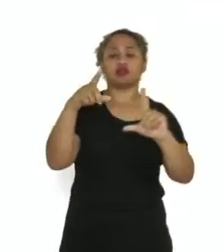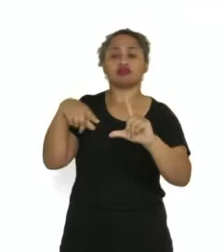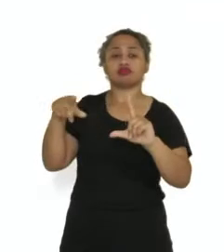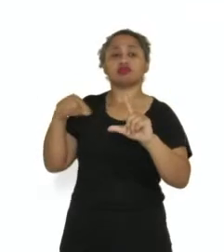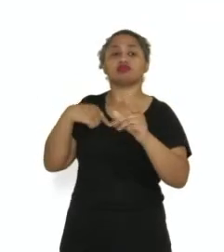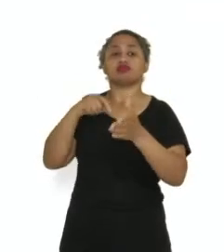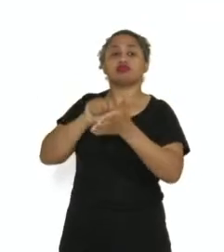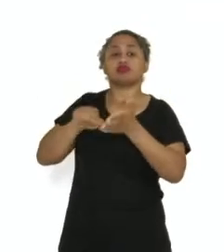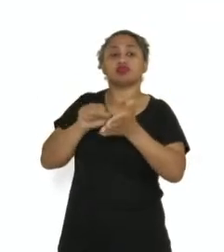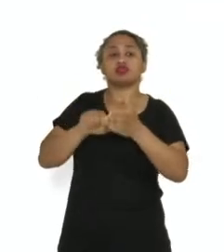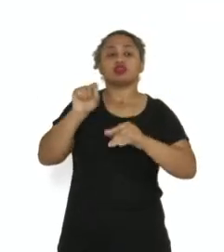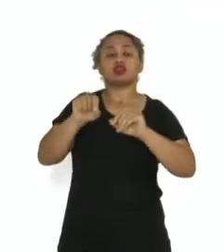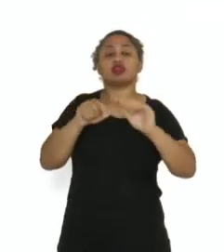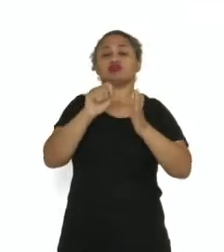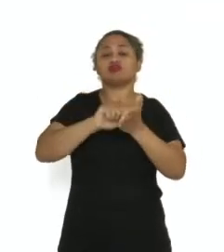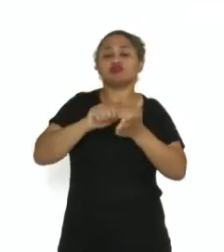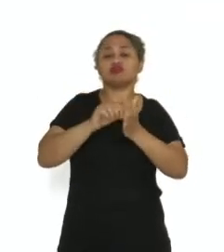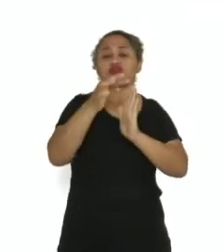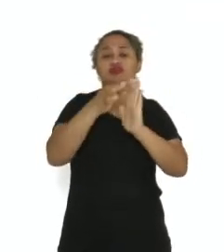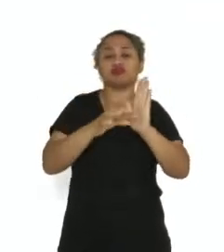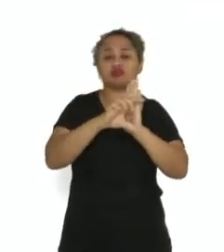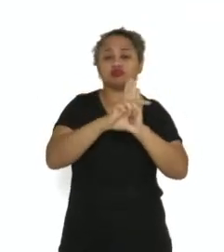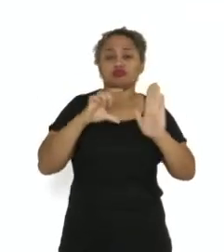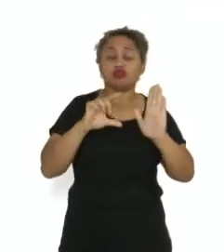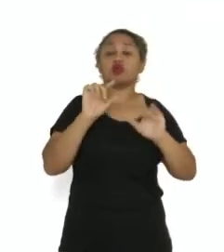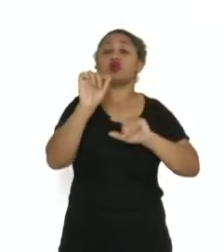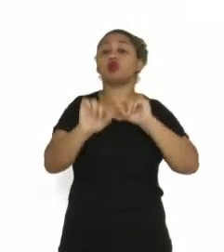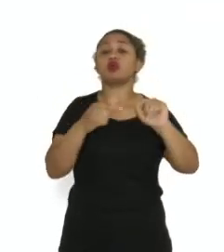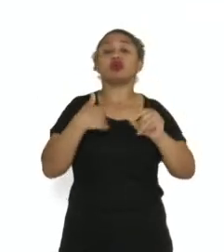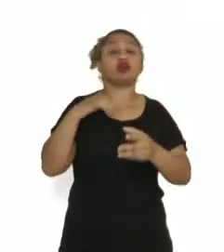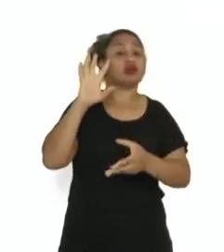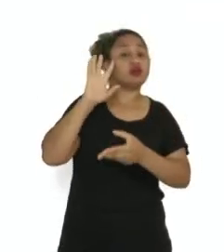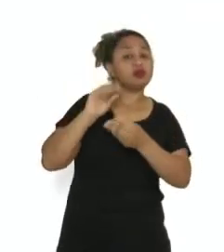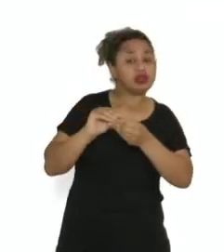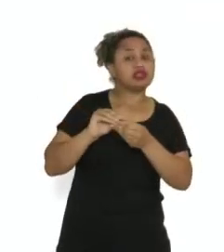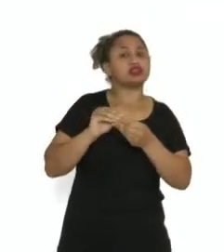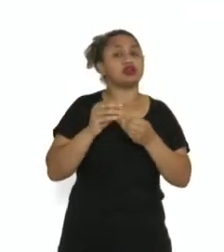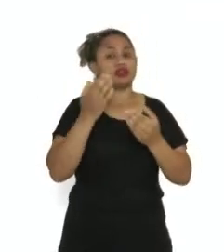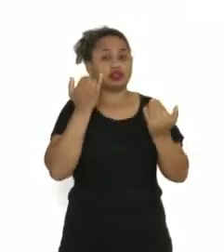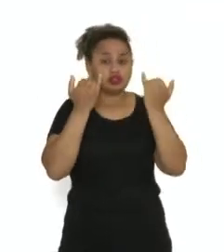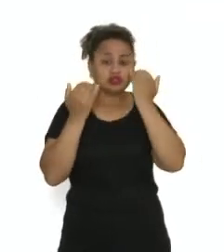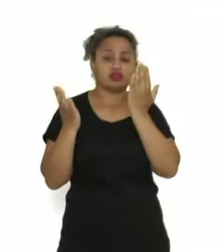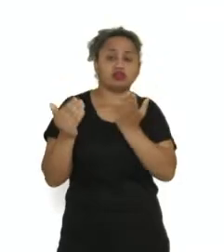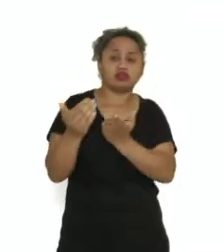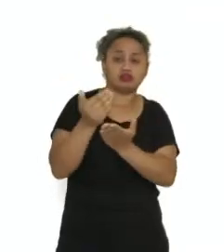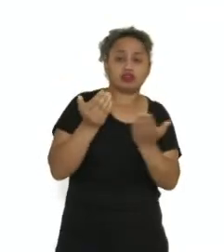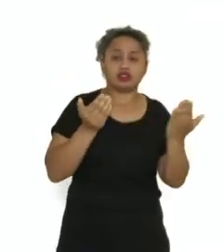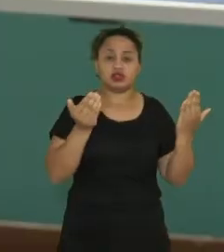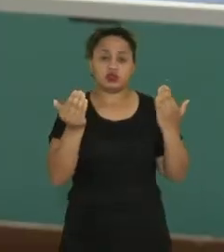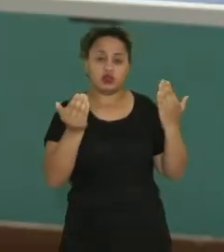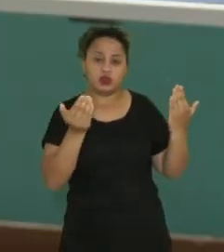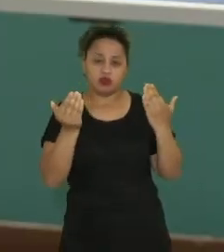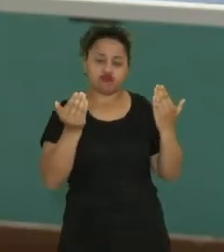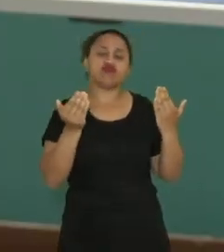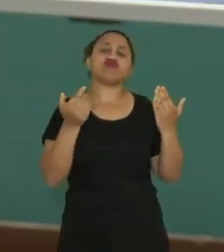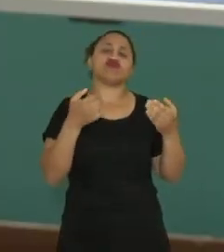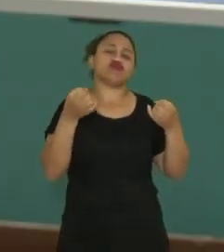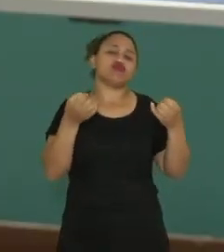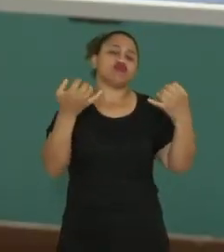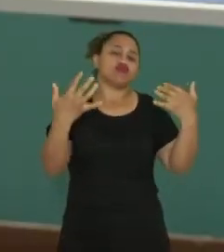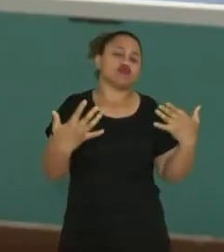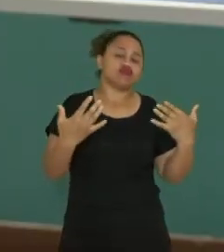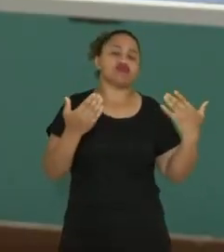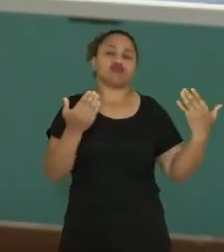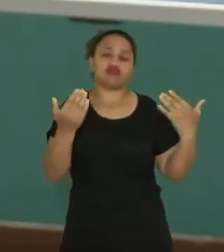e escreva um parágrafo com as considerações acerca desses dados, fazendo uma comparação entre esses